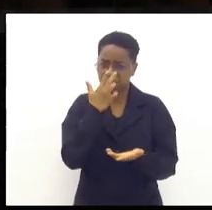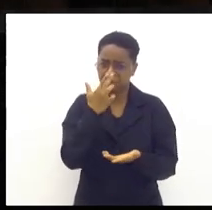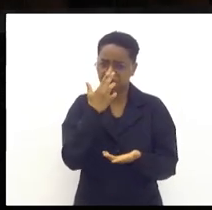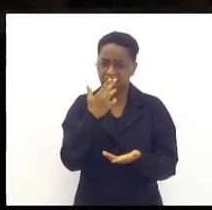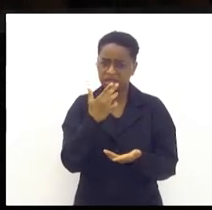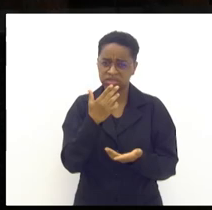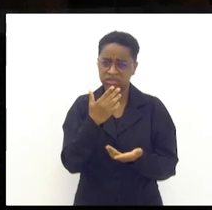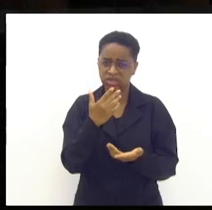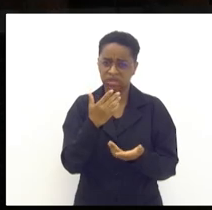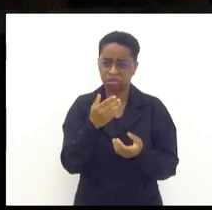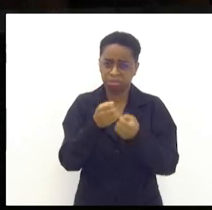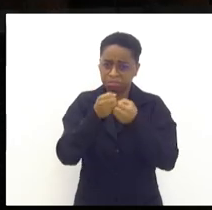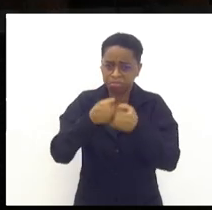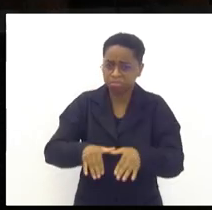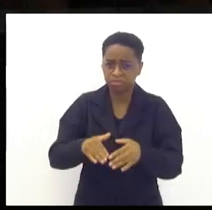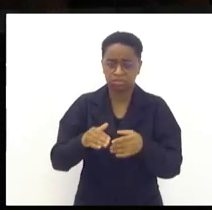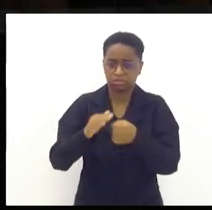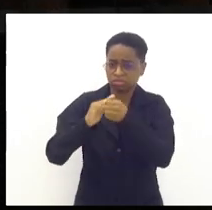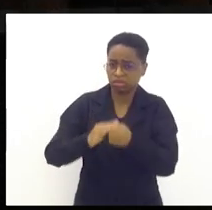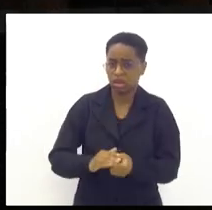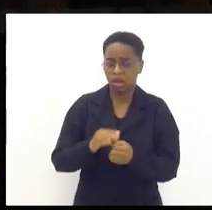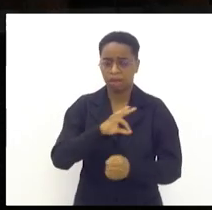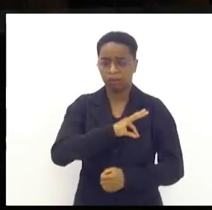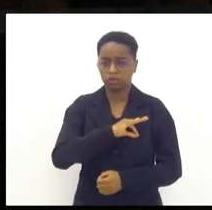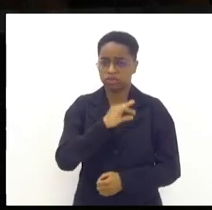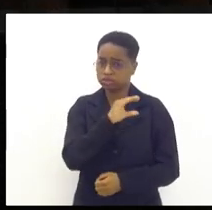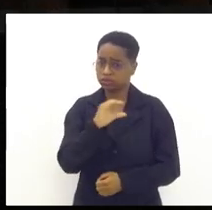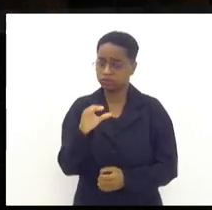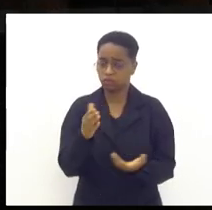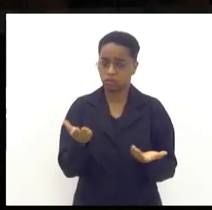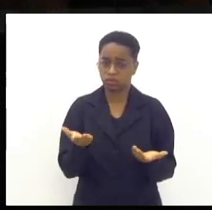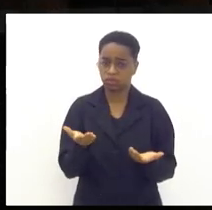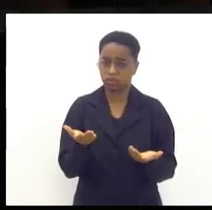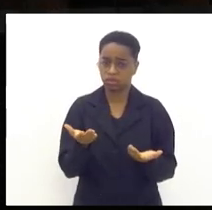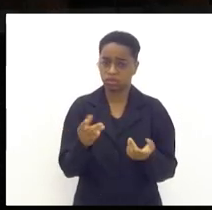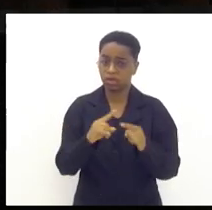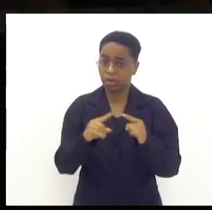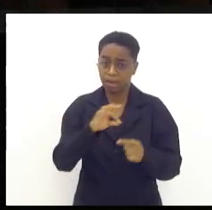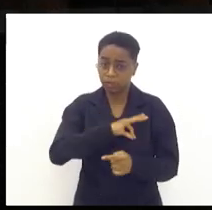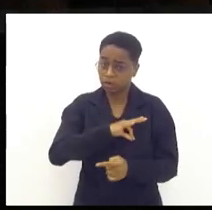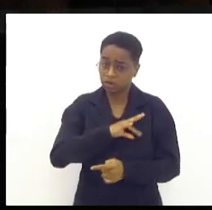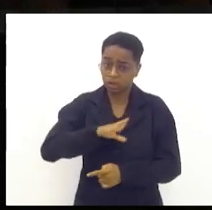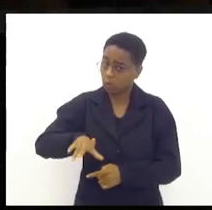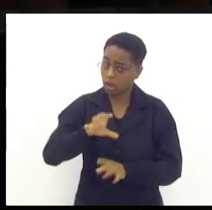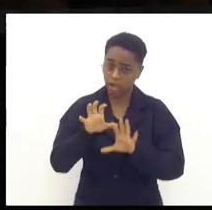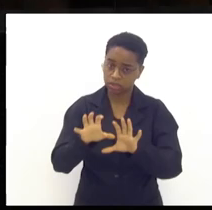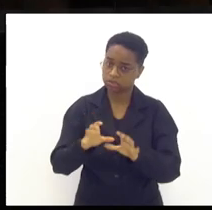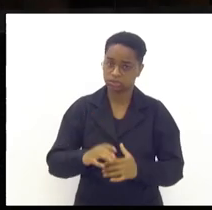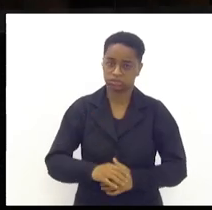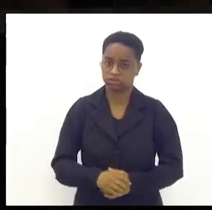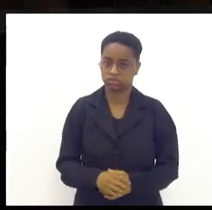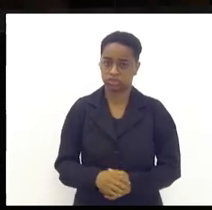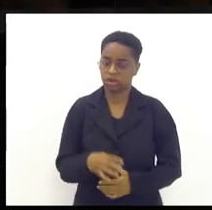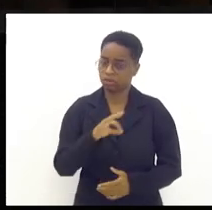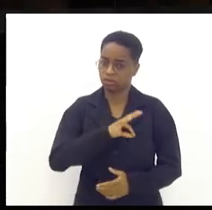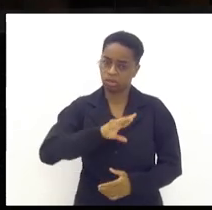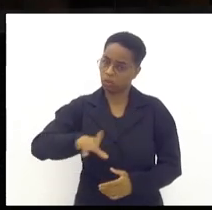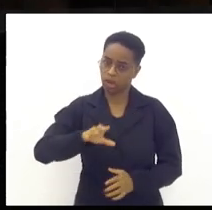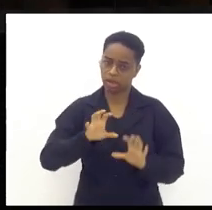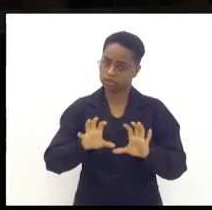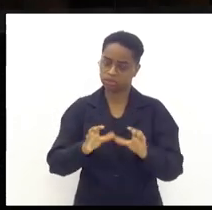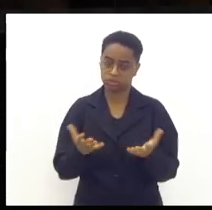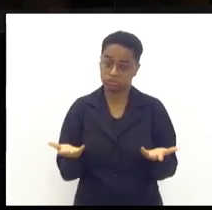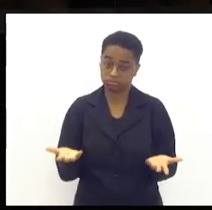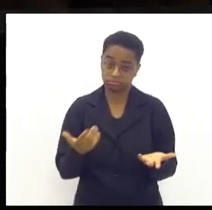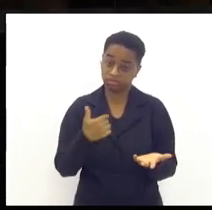nossa Polícia Civil. E a Polícia Civil não é isso. A Polícia Civil não é isso.